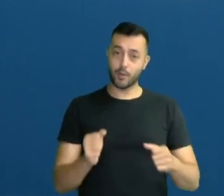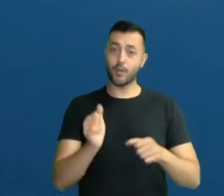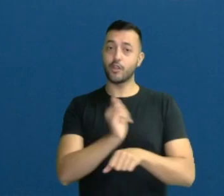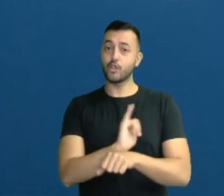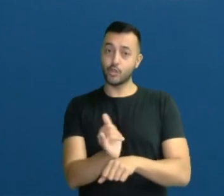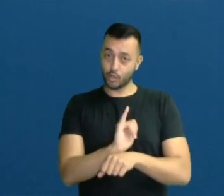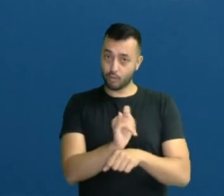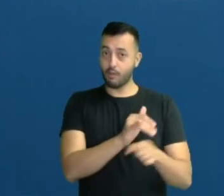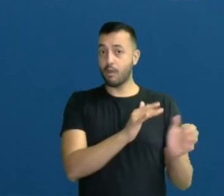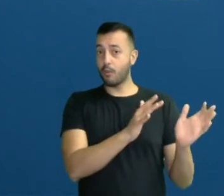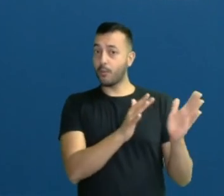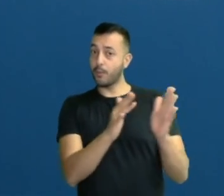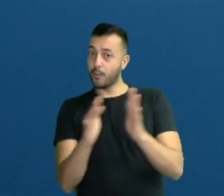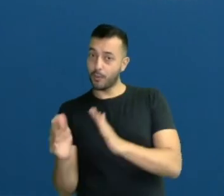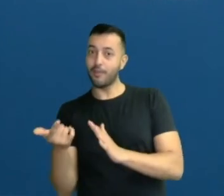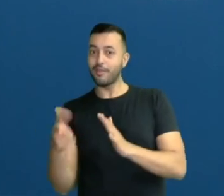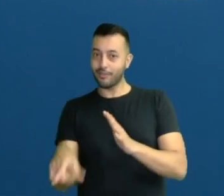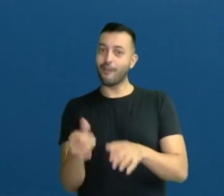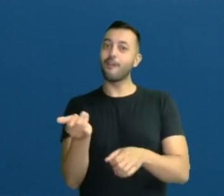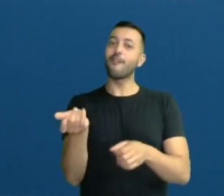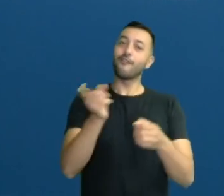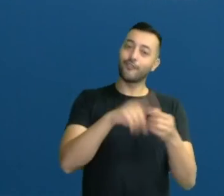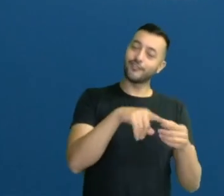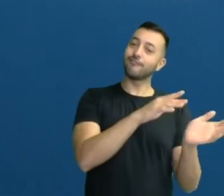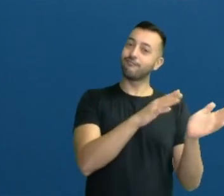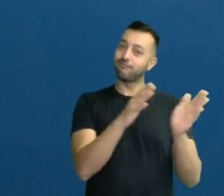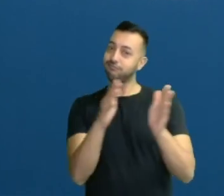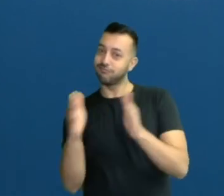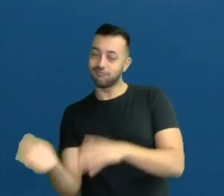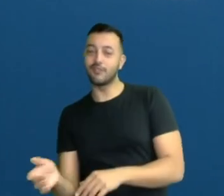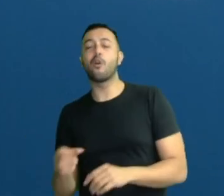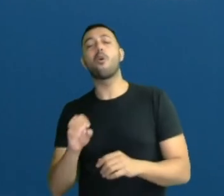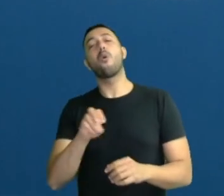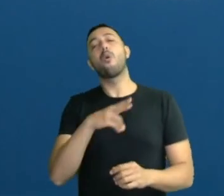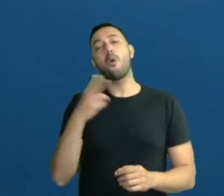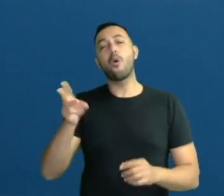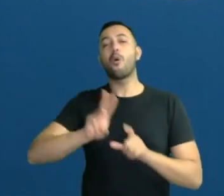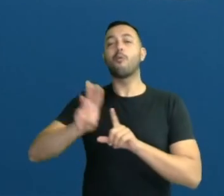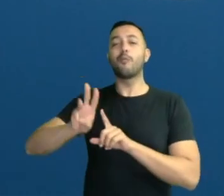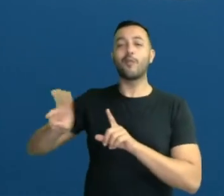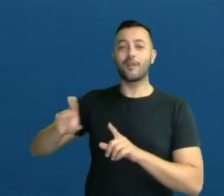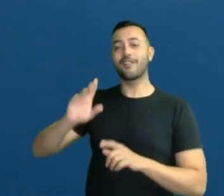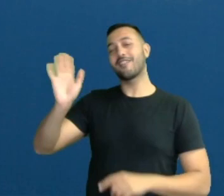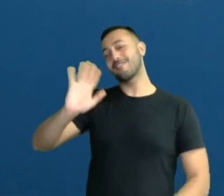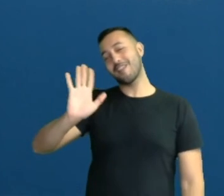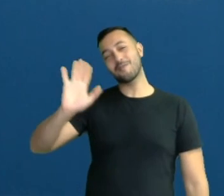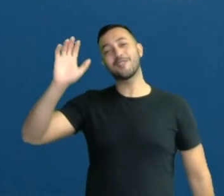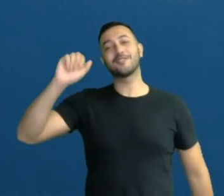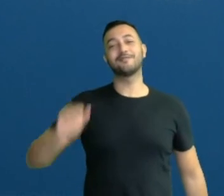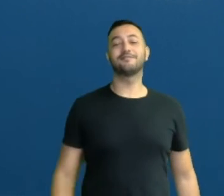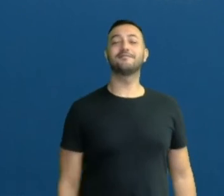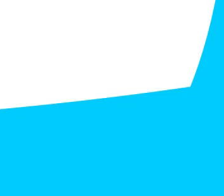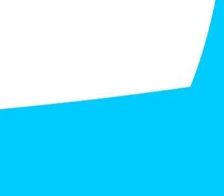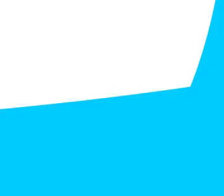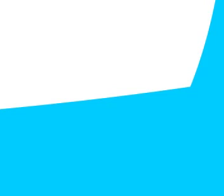novamente no canal do YouTube ou pegar o material lá no blog para fazer essa revisão. Até a próxima!